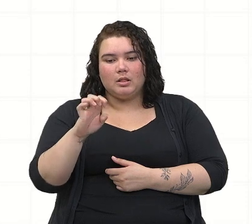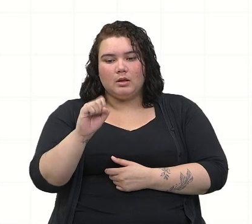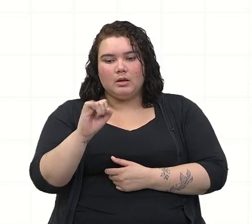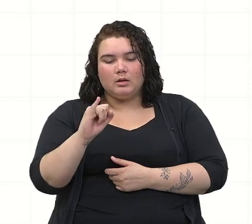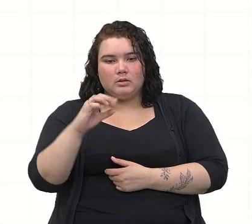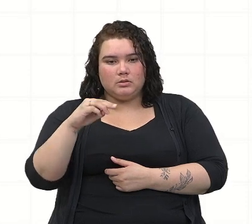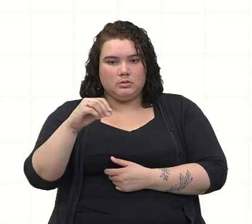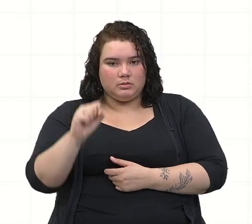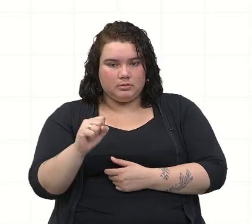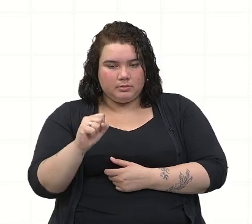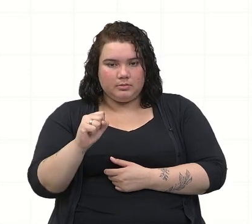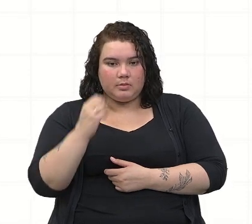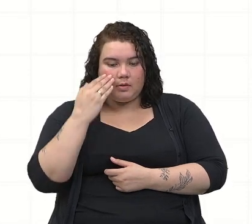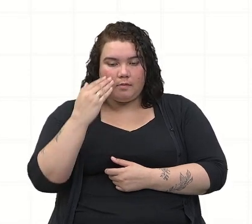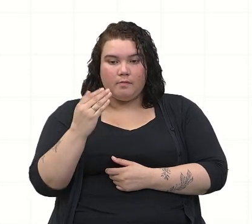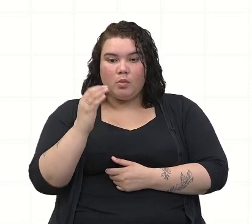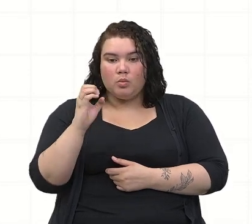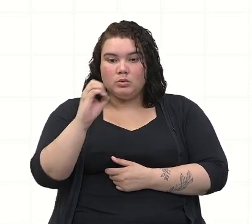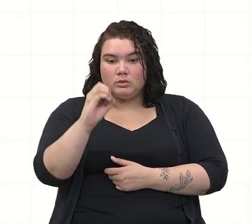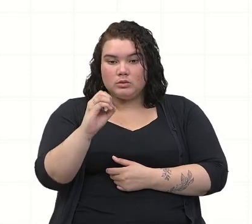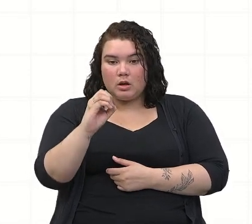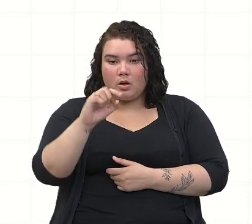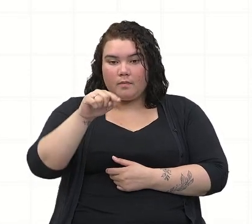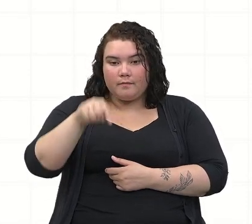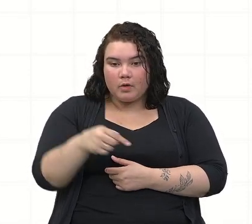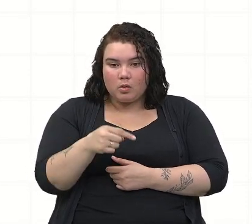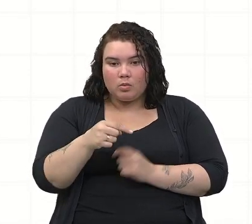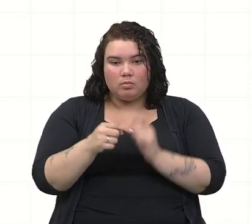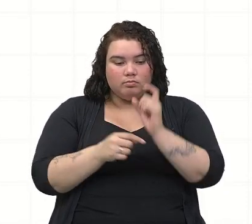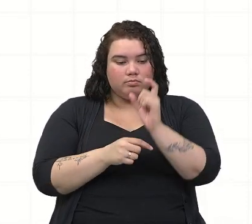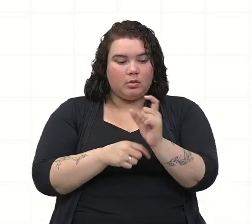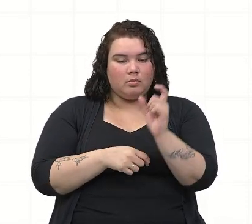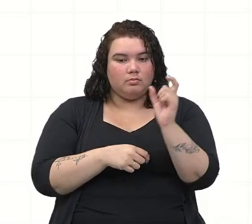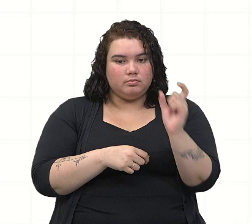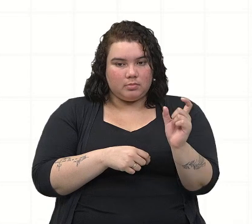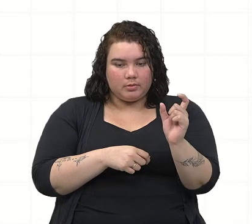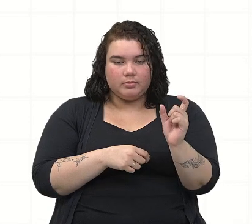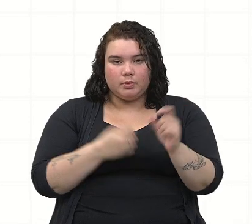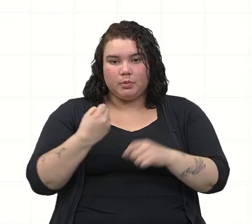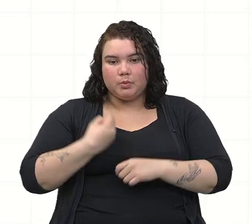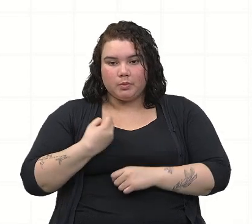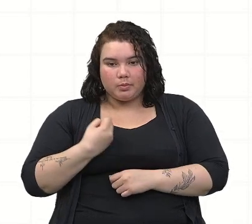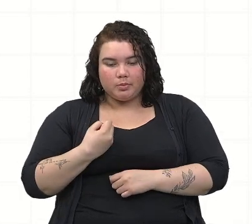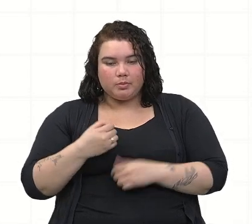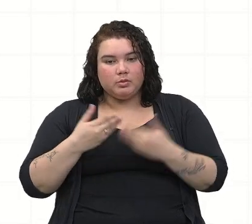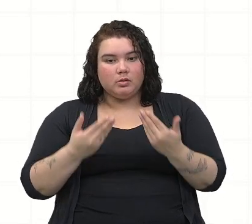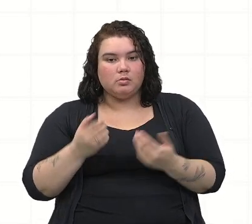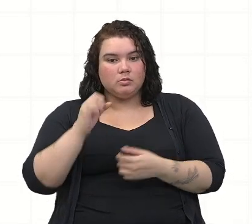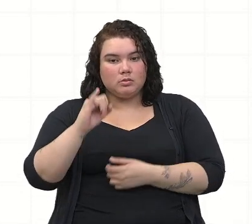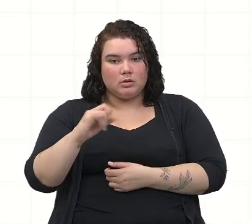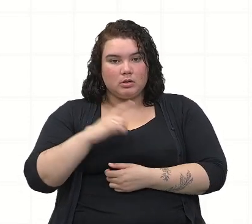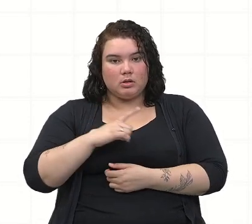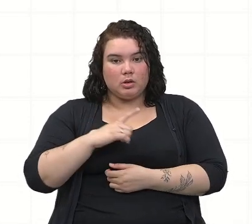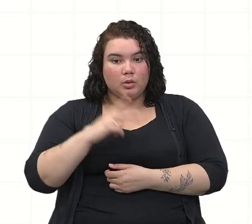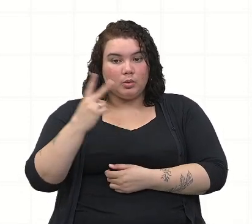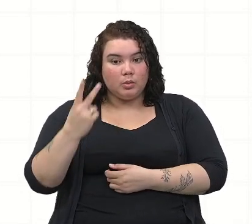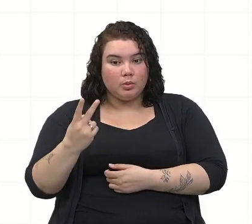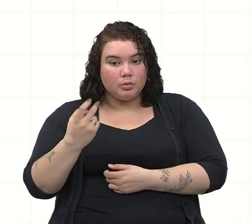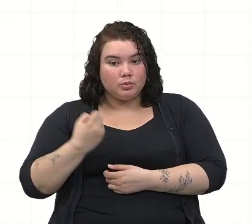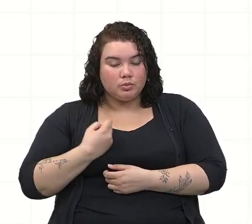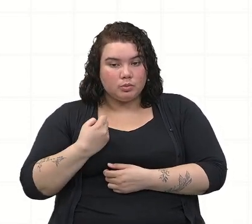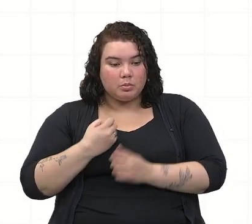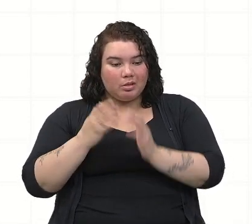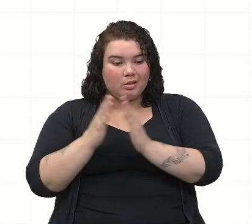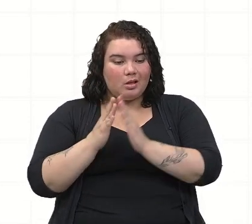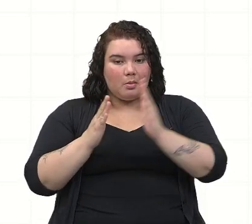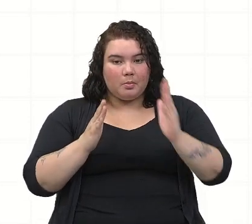primeira casa, depois da vírgula, os décimos, e na segunda, centésimos. Então, se você tem dois números após a vírgula,